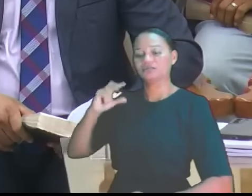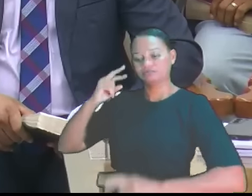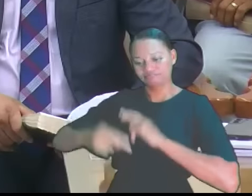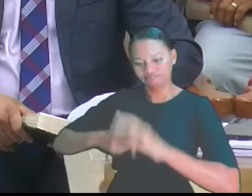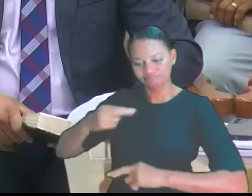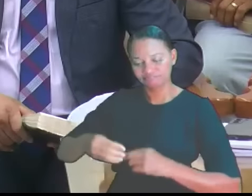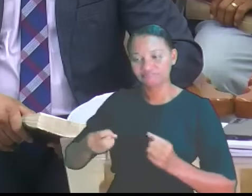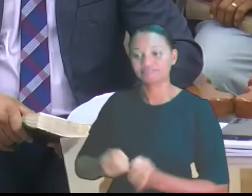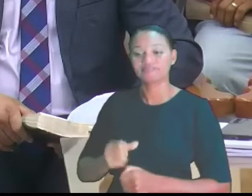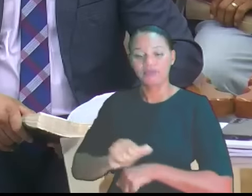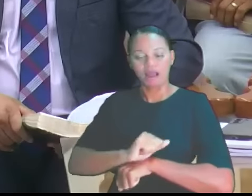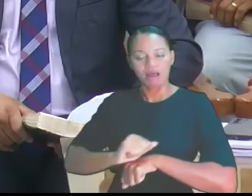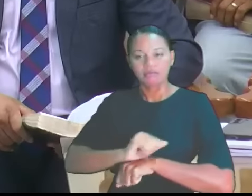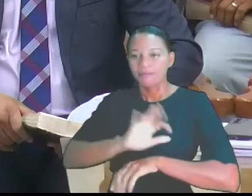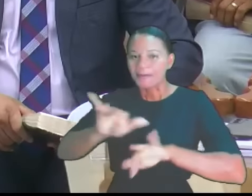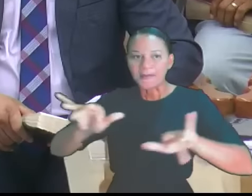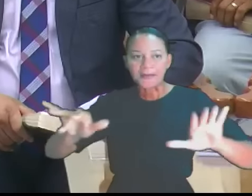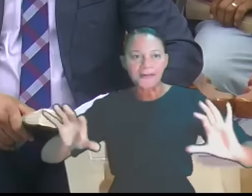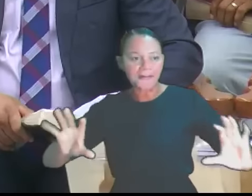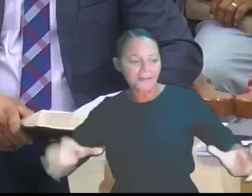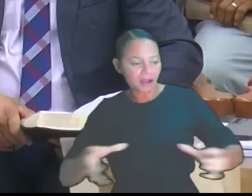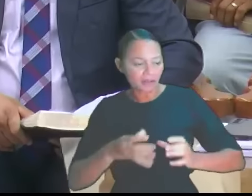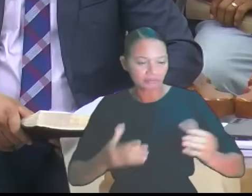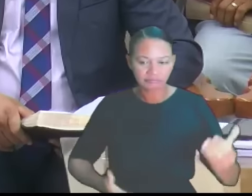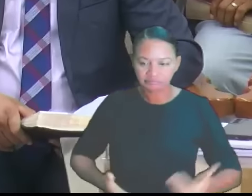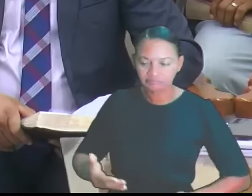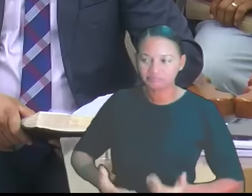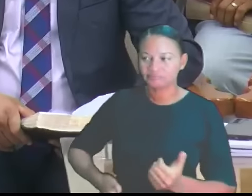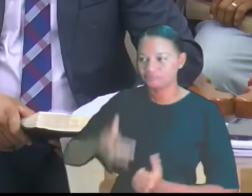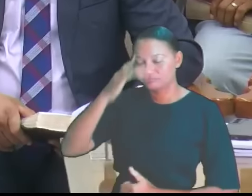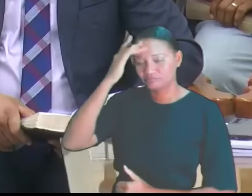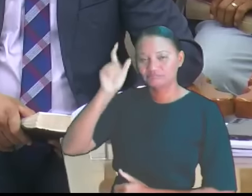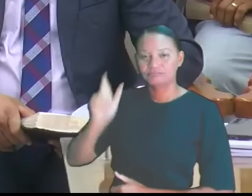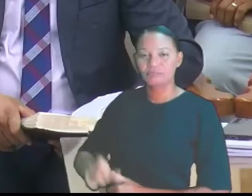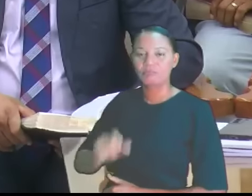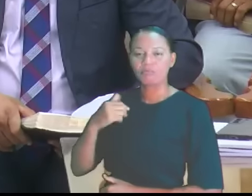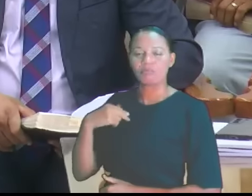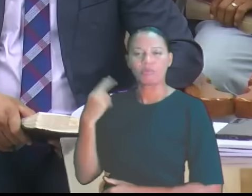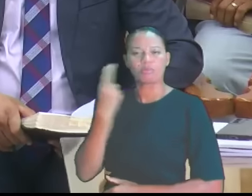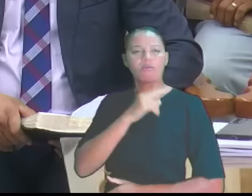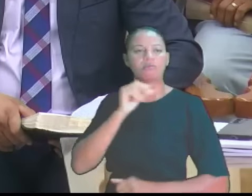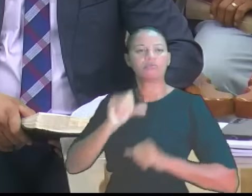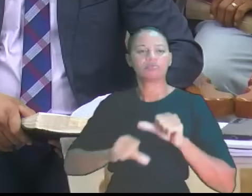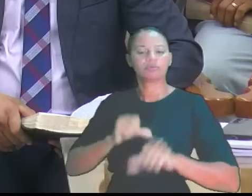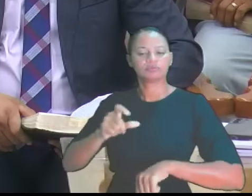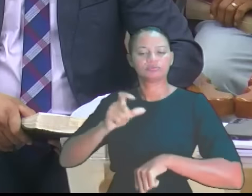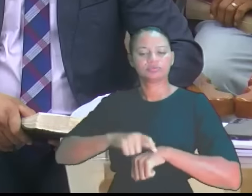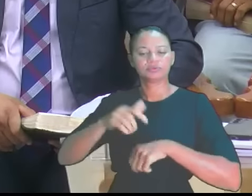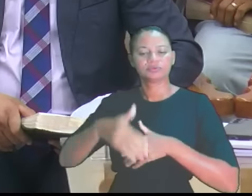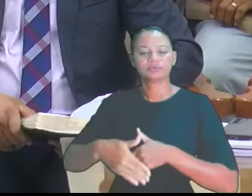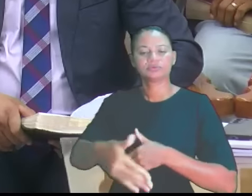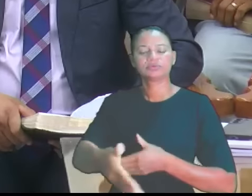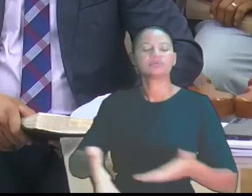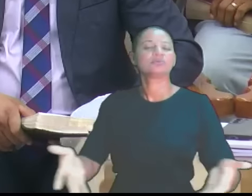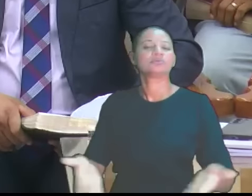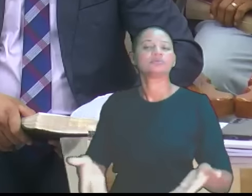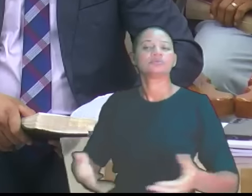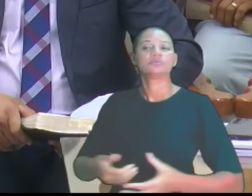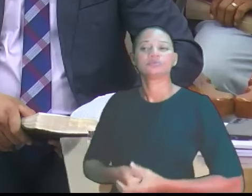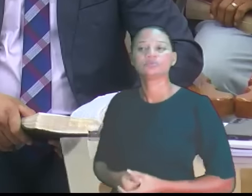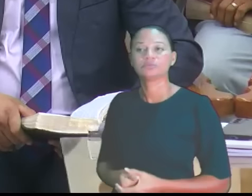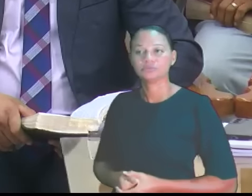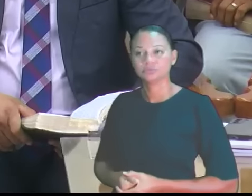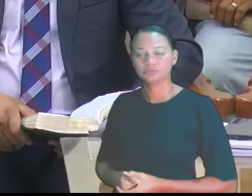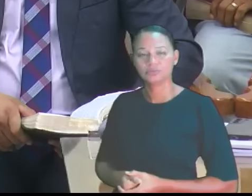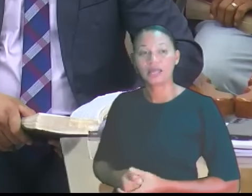Abraão reúne os servos e diz: pessoal, meu nome mudou a partir de hoje. Como é que é o nome do senhor agora? Meu nome agora é pai